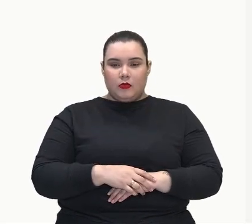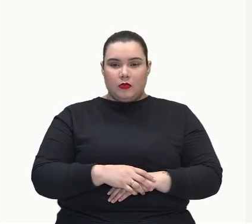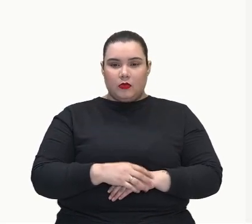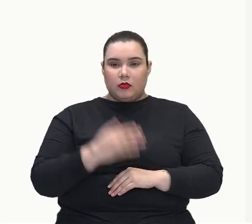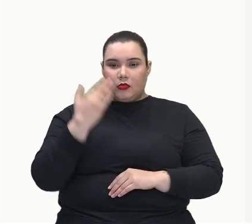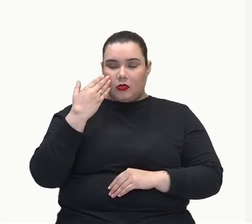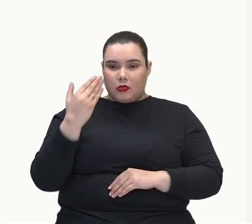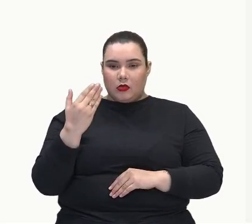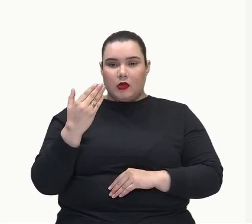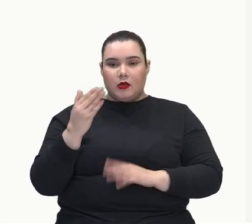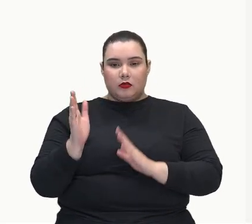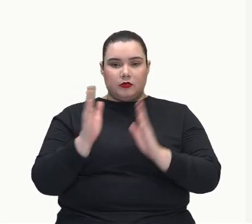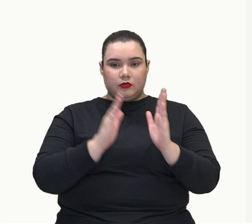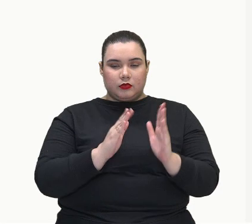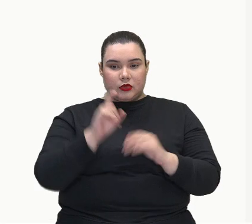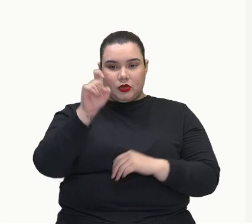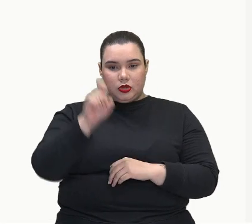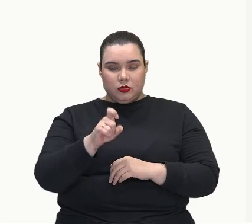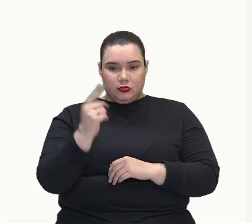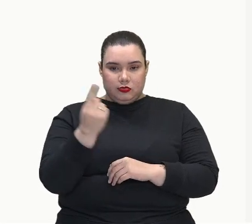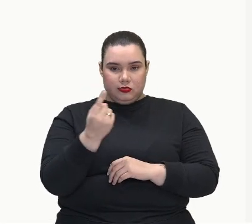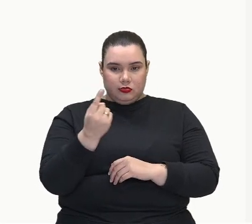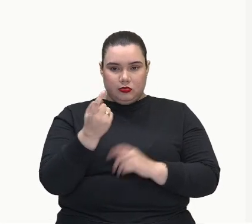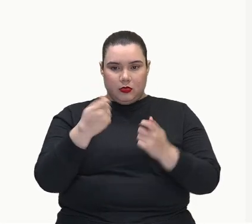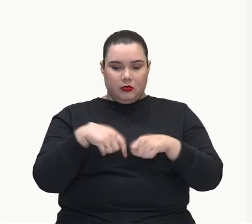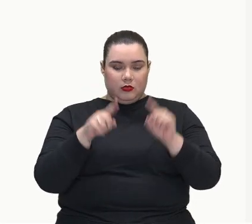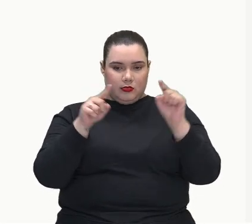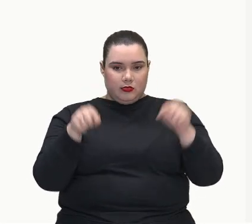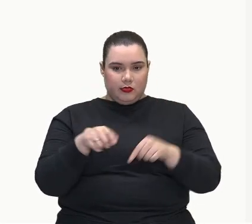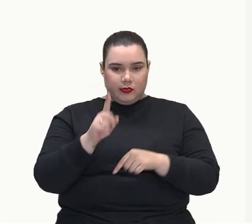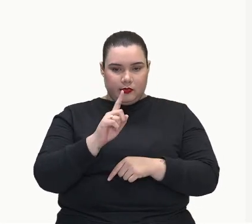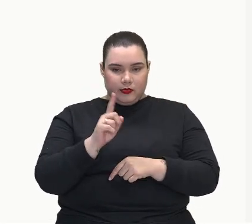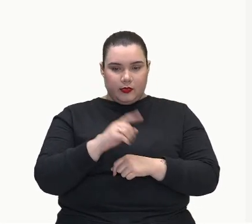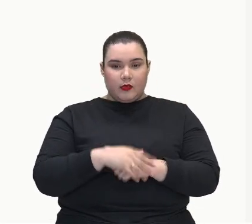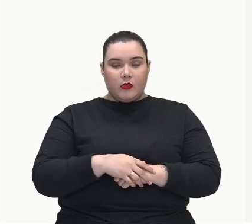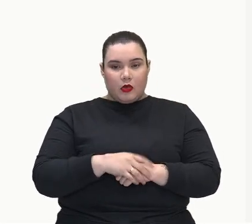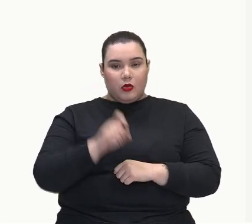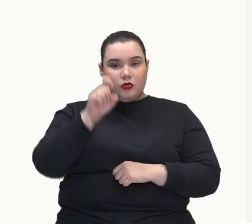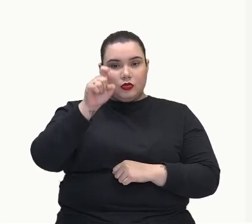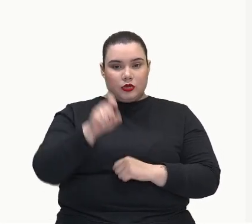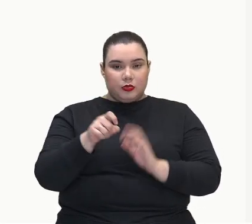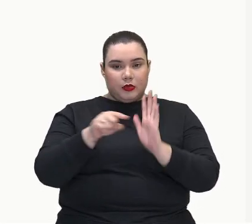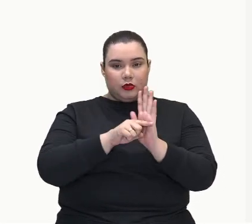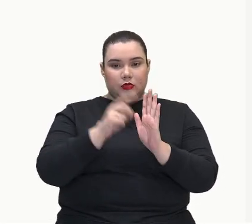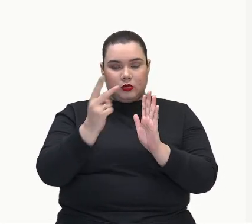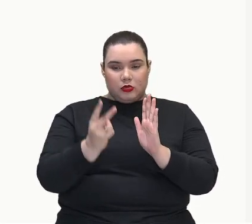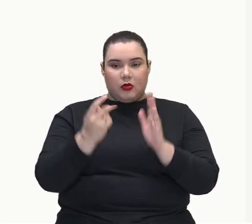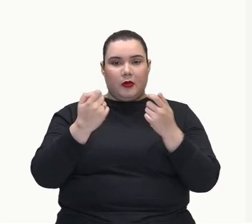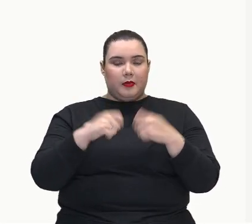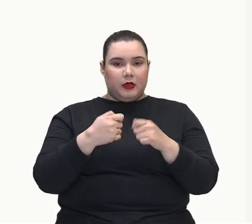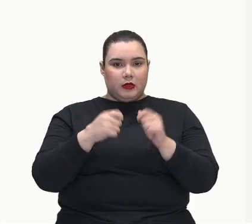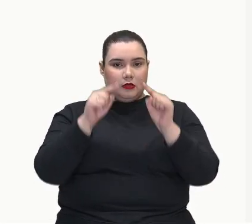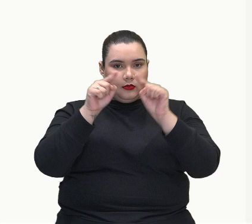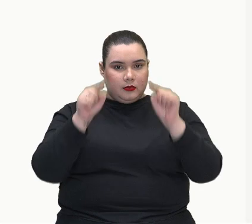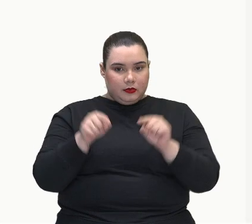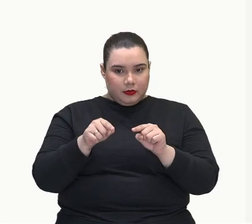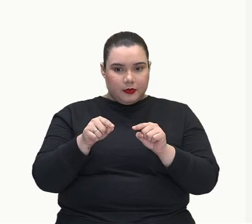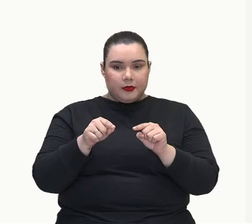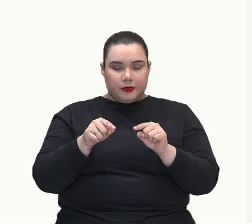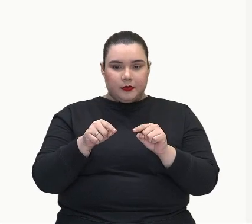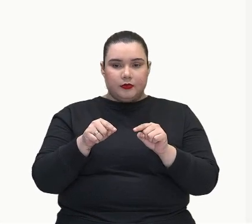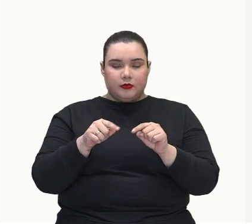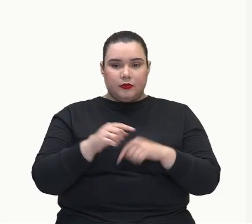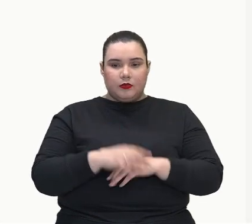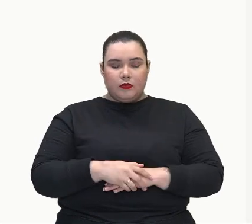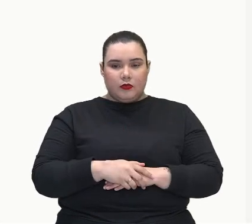O x, como está sozinho, não precisa ficar em parêntese, mas o x menos 2 vai ficar entre parênteses. Por